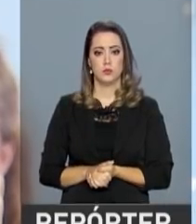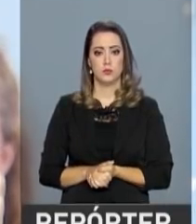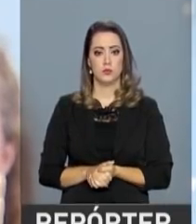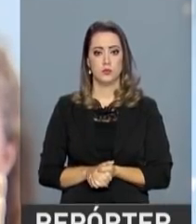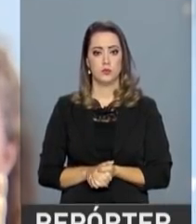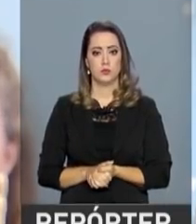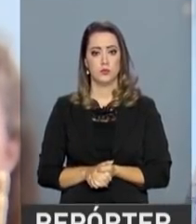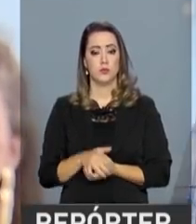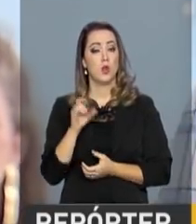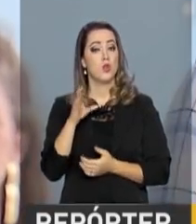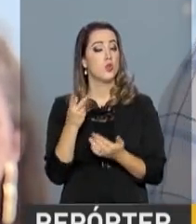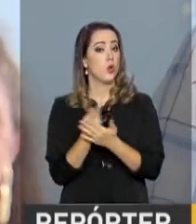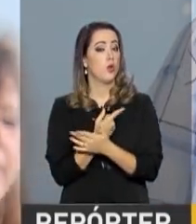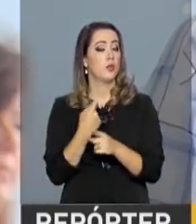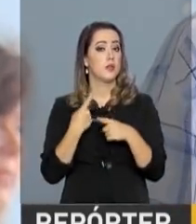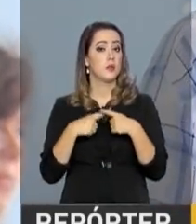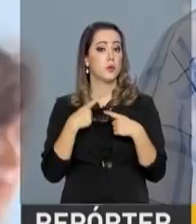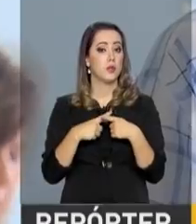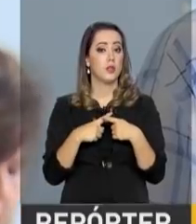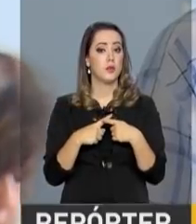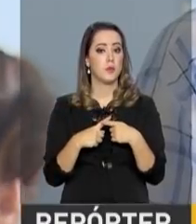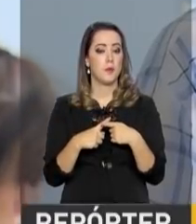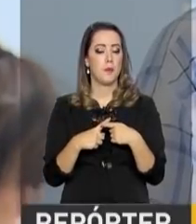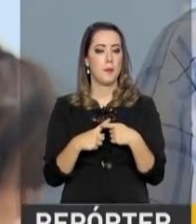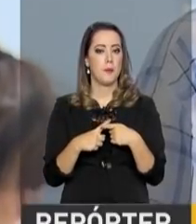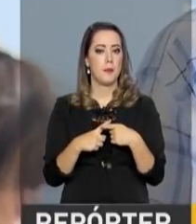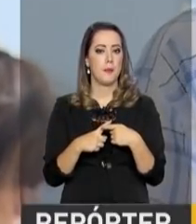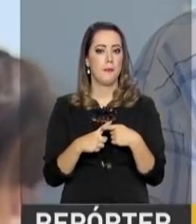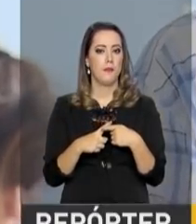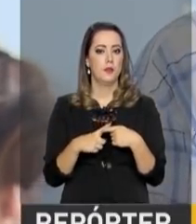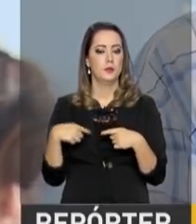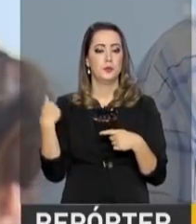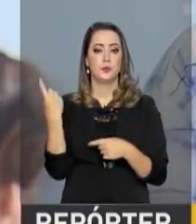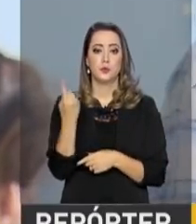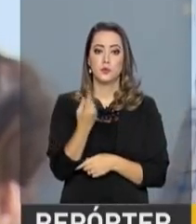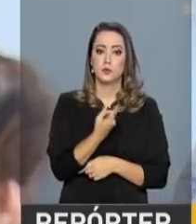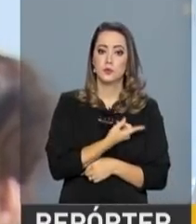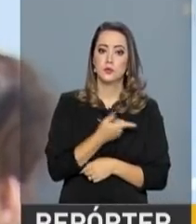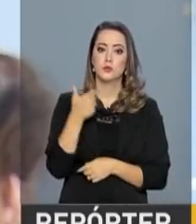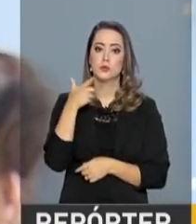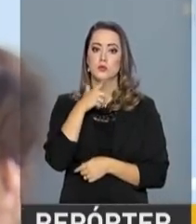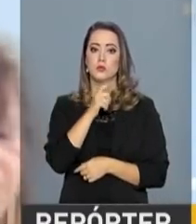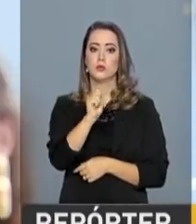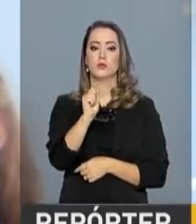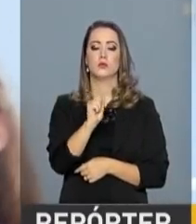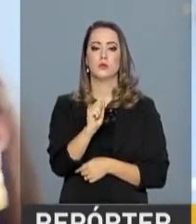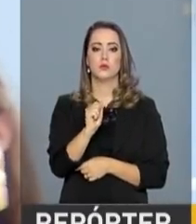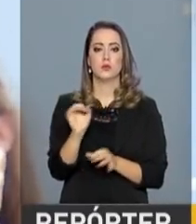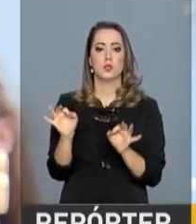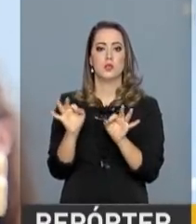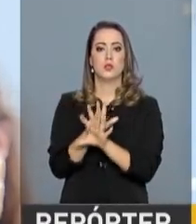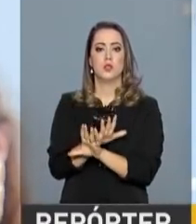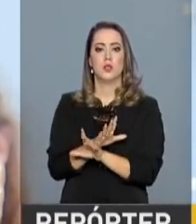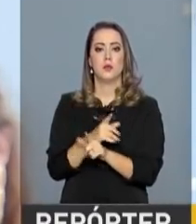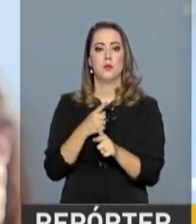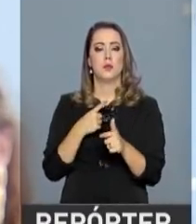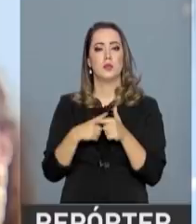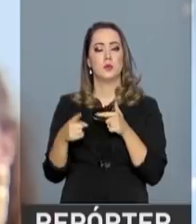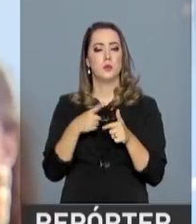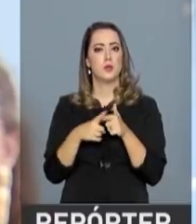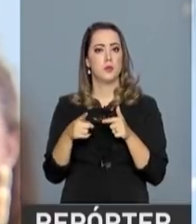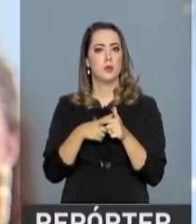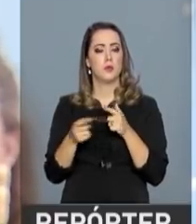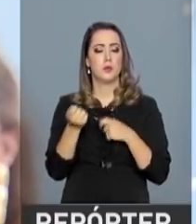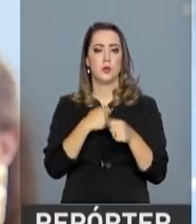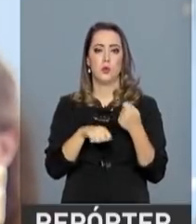só está podendo ser feito porque nós conseguimos acabar com a recessão no país